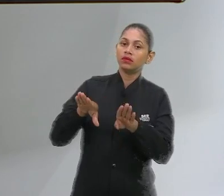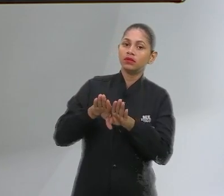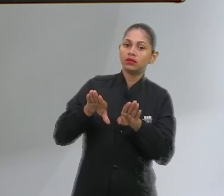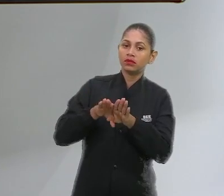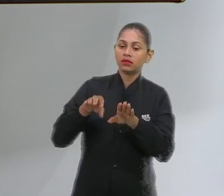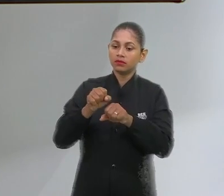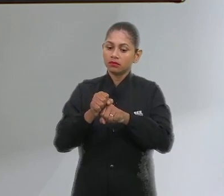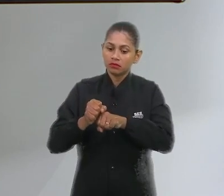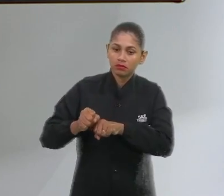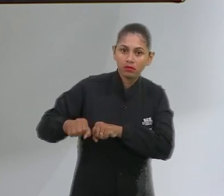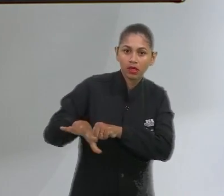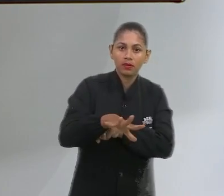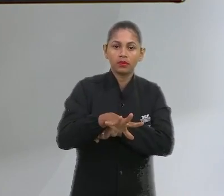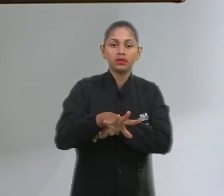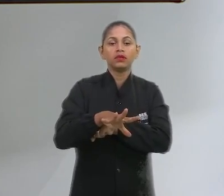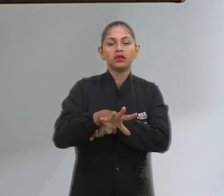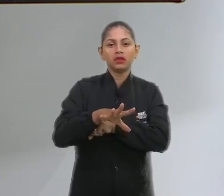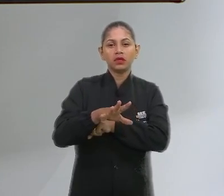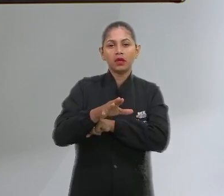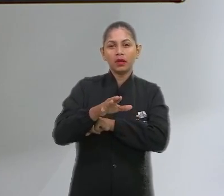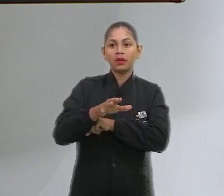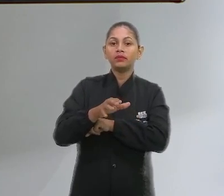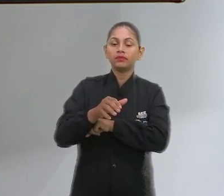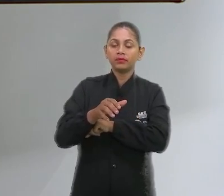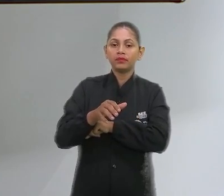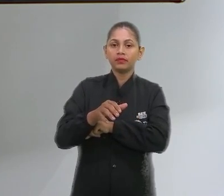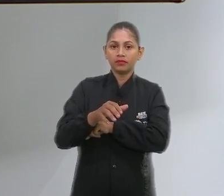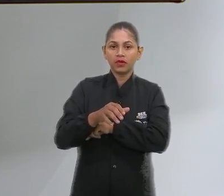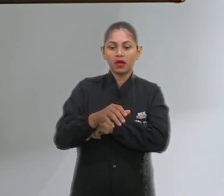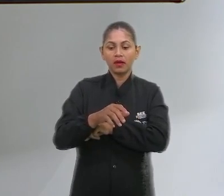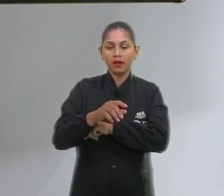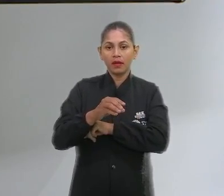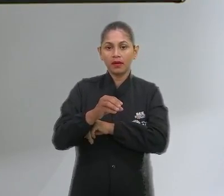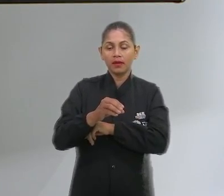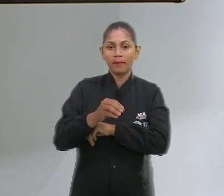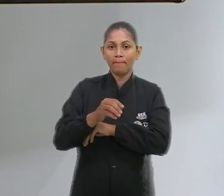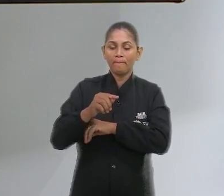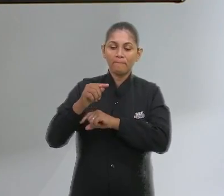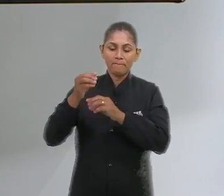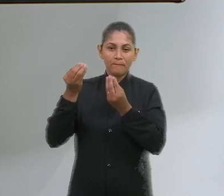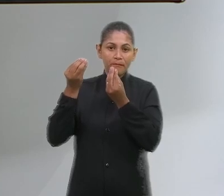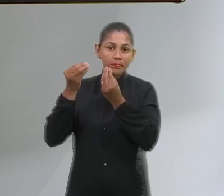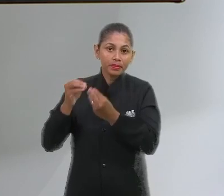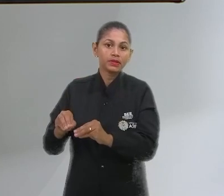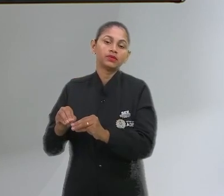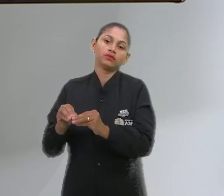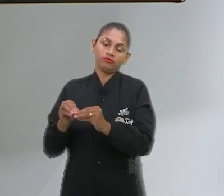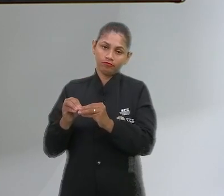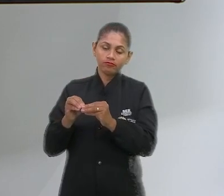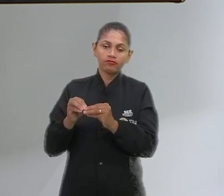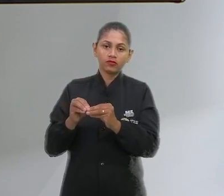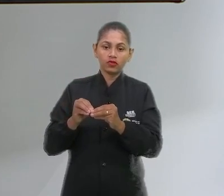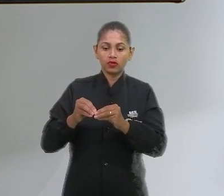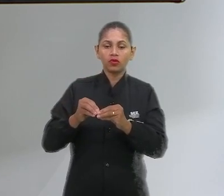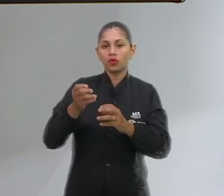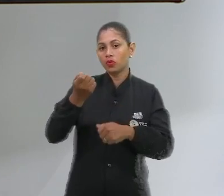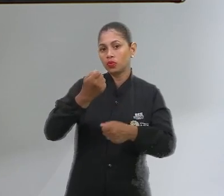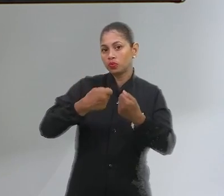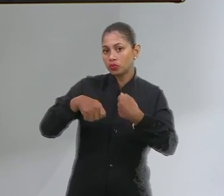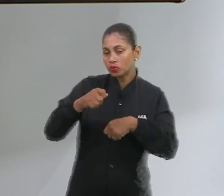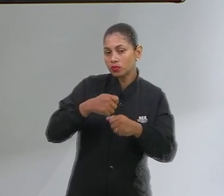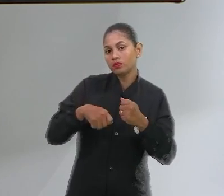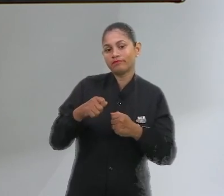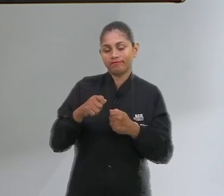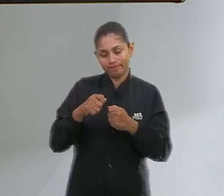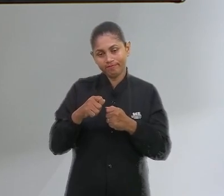prejudicando todos os negócios até então existentes no nosso país. Então, isso são agravantes que acabam